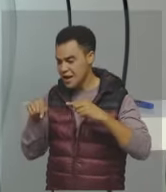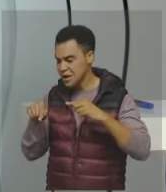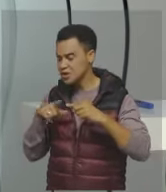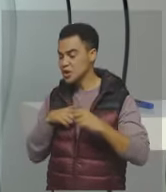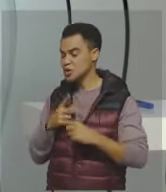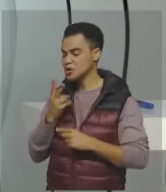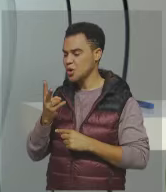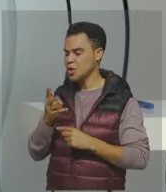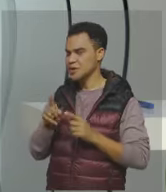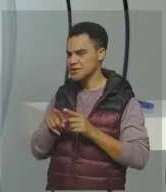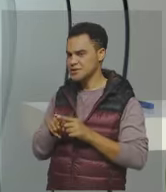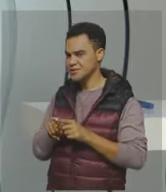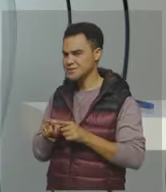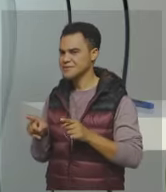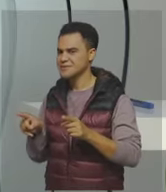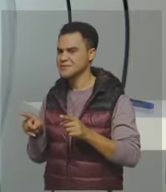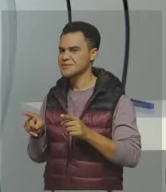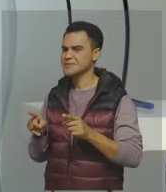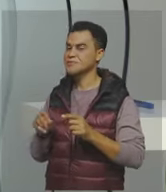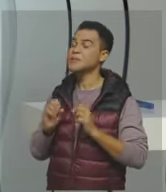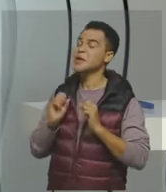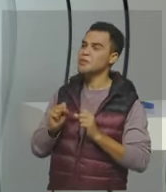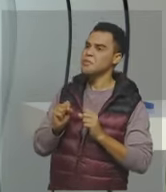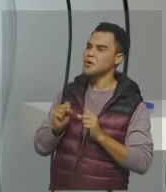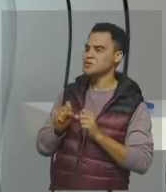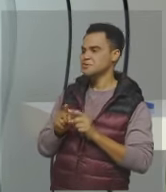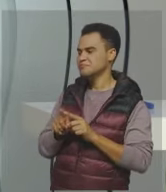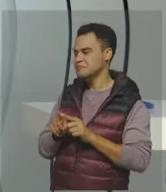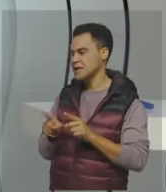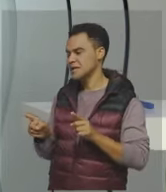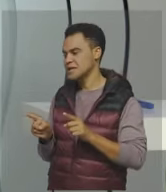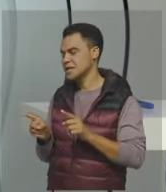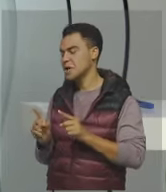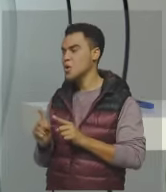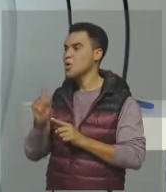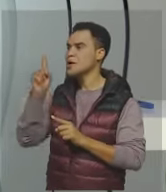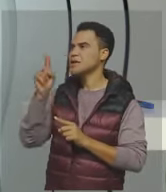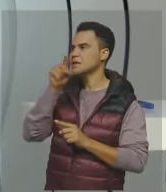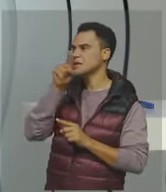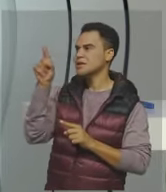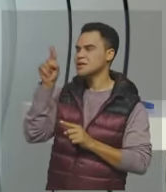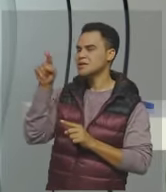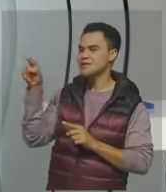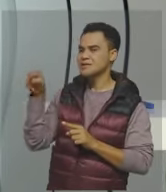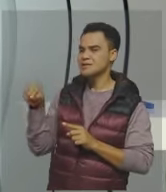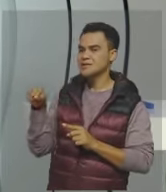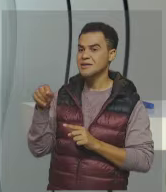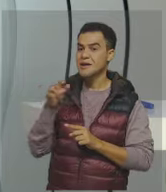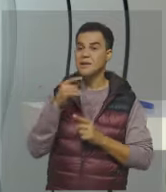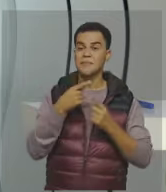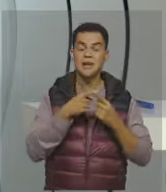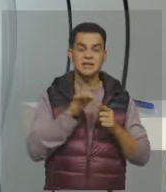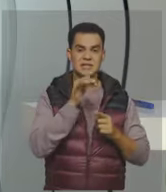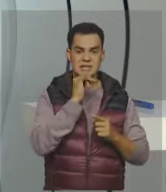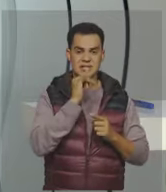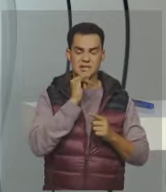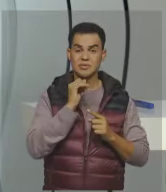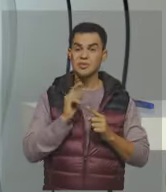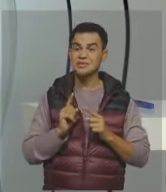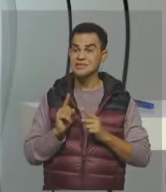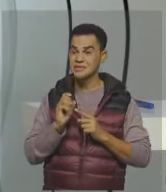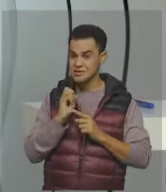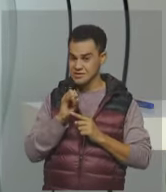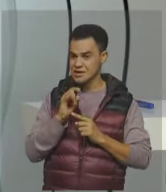ter a corrente passando aqui ou por aqui. Só que ao passar por aqui, ó, é um curto-circuito. A gente falou um pouquinho sobre